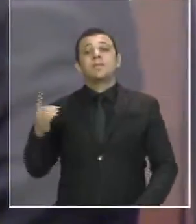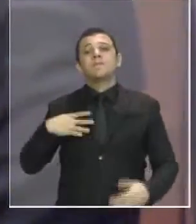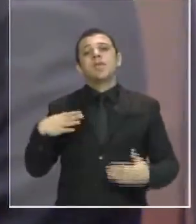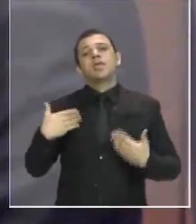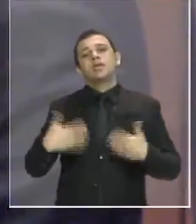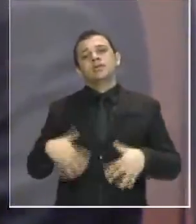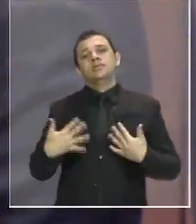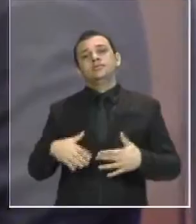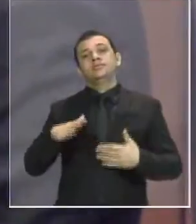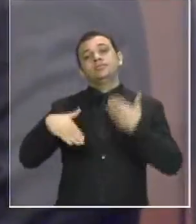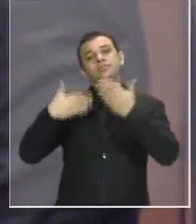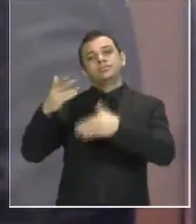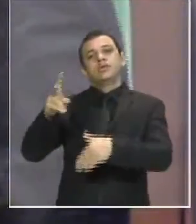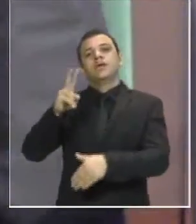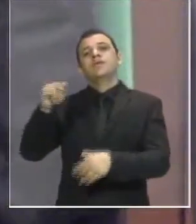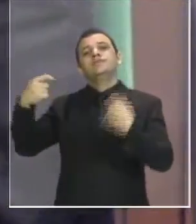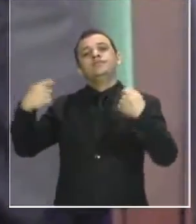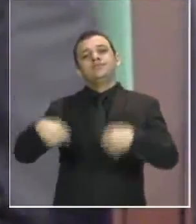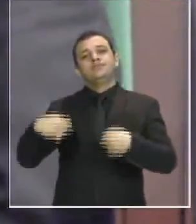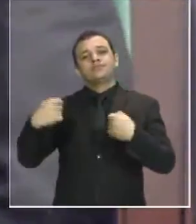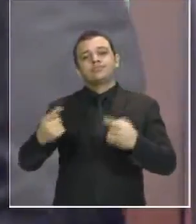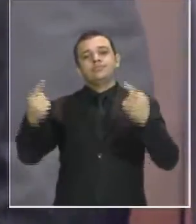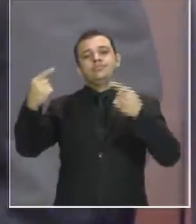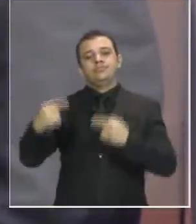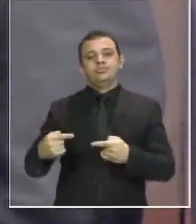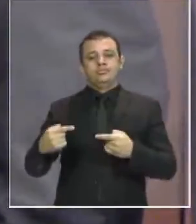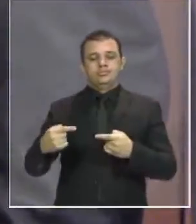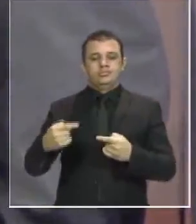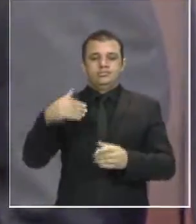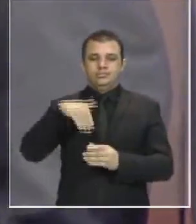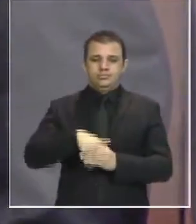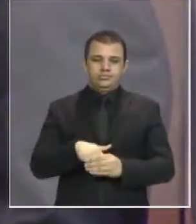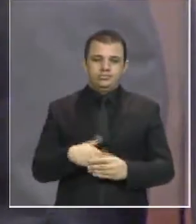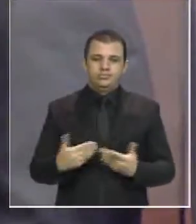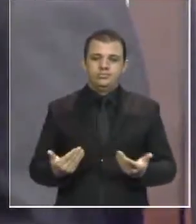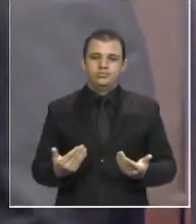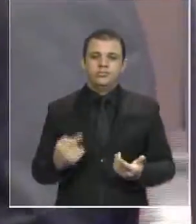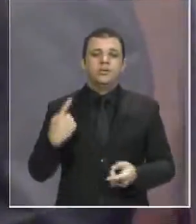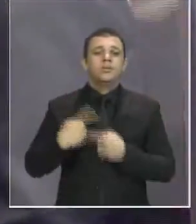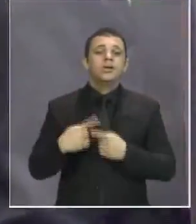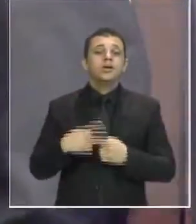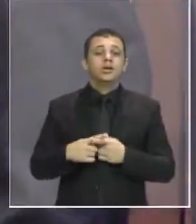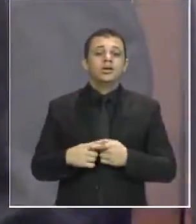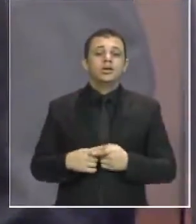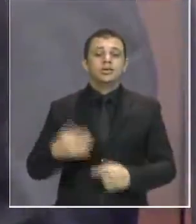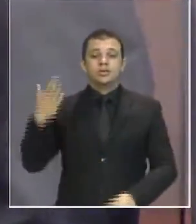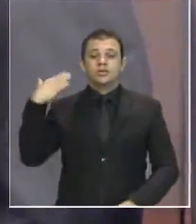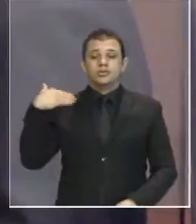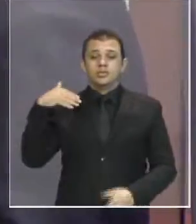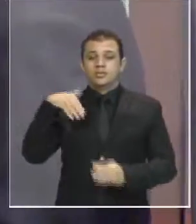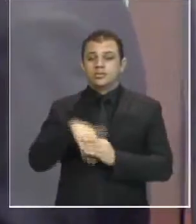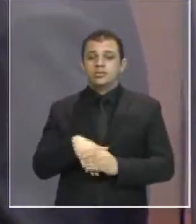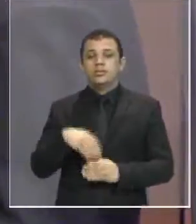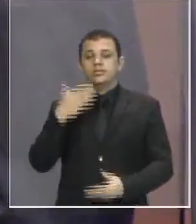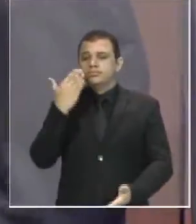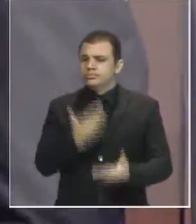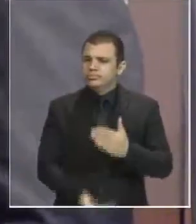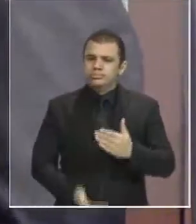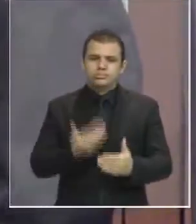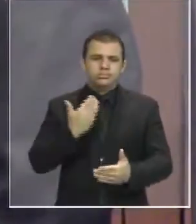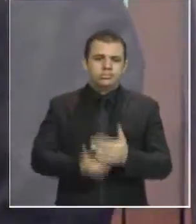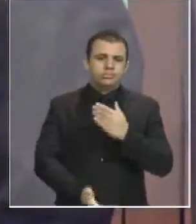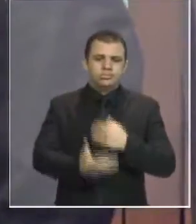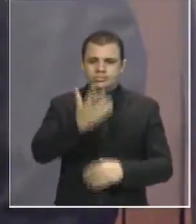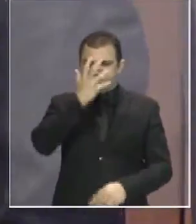eleitoral. Deputado Rafael Leitor. Medo do enfrentamento eleitoral, porque as últimas eleições foram derrotas